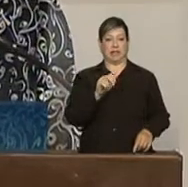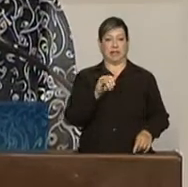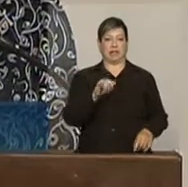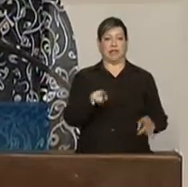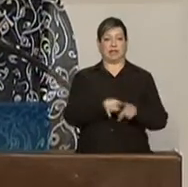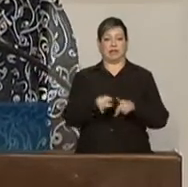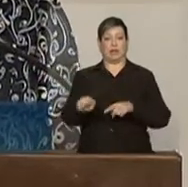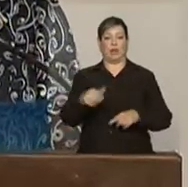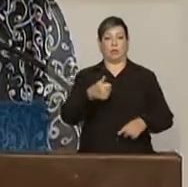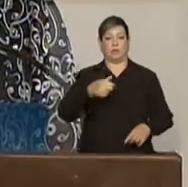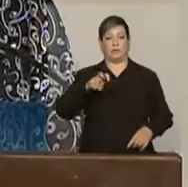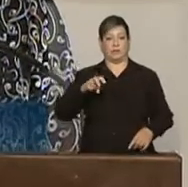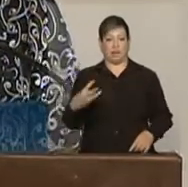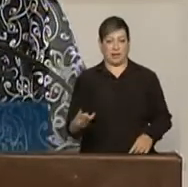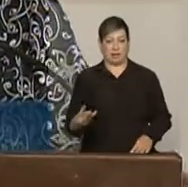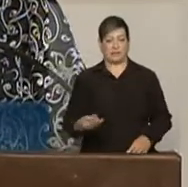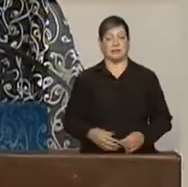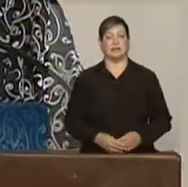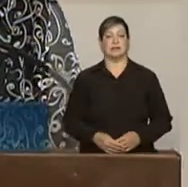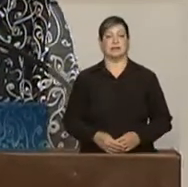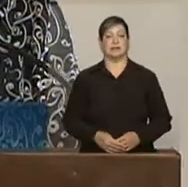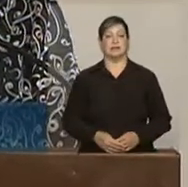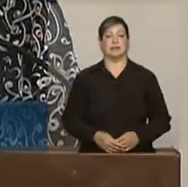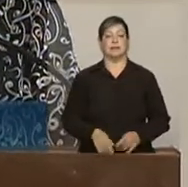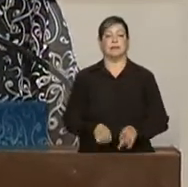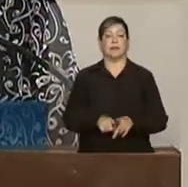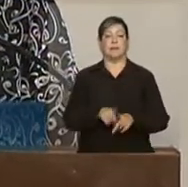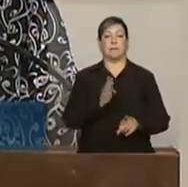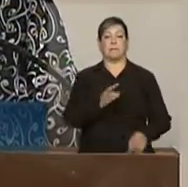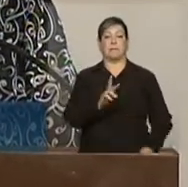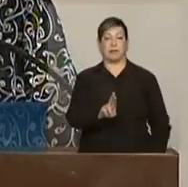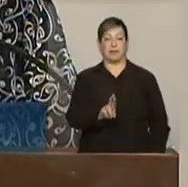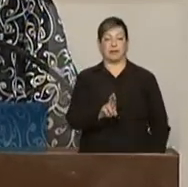da 153, e a